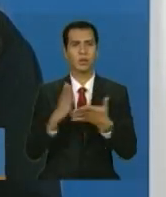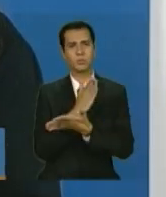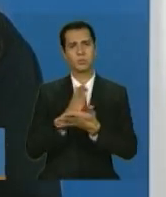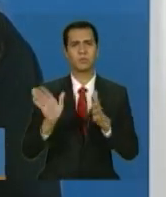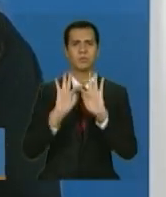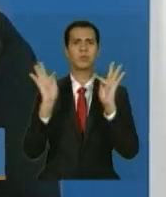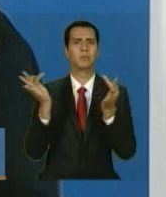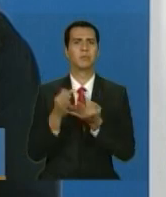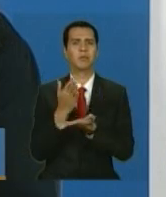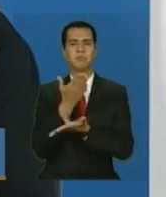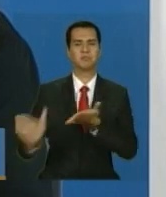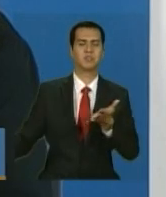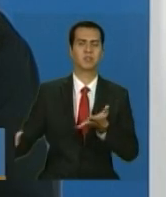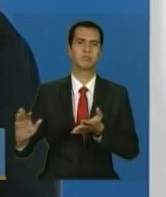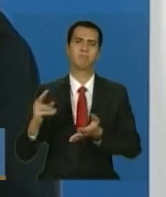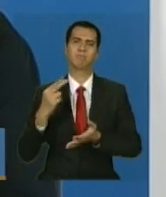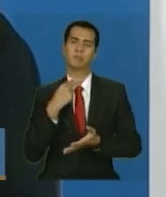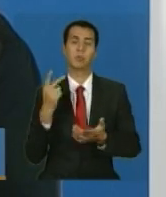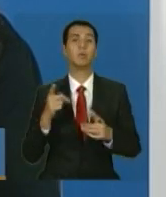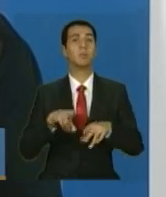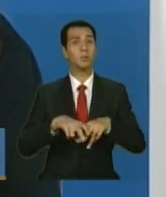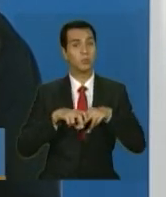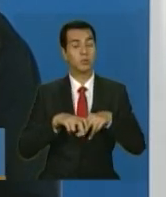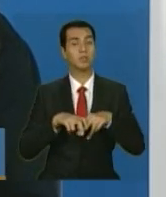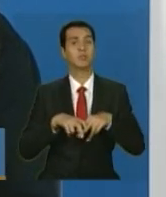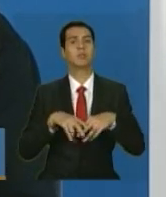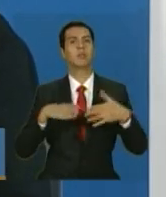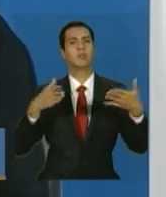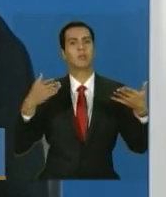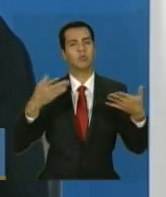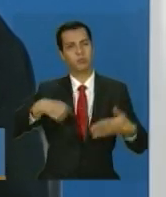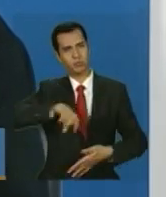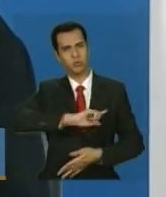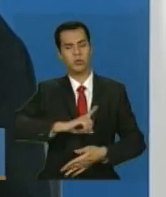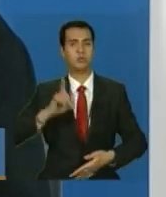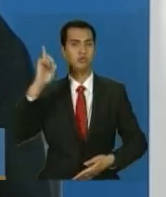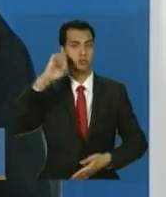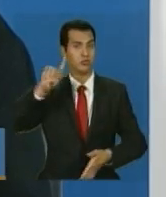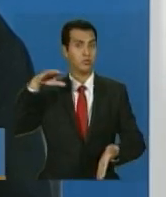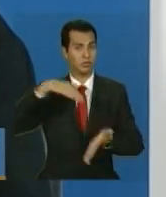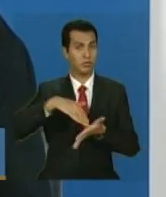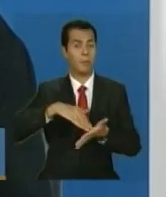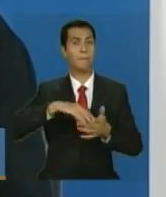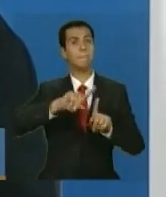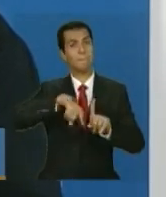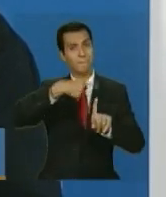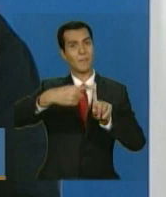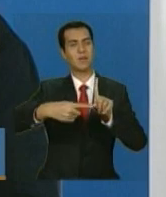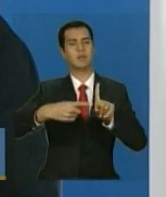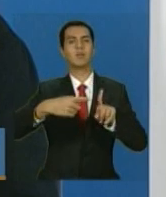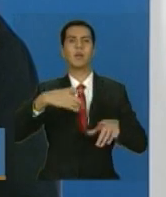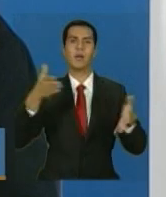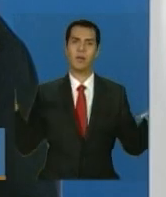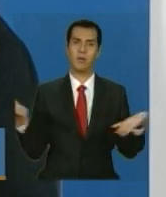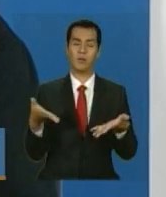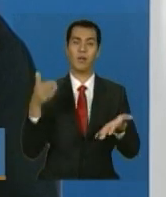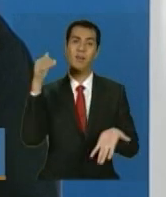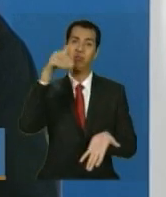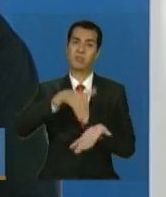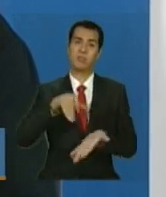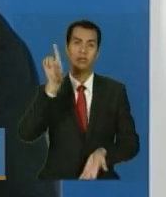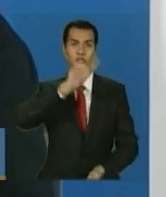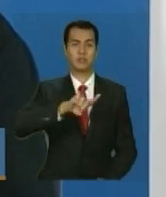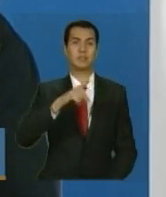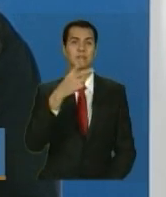esses entendimentos, o prazo foi prorrogado, de modo que os municípios terão até 31 de dezembro para fazer a atualização